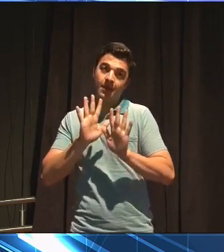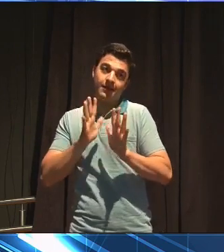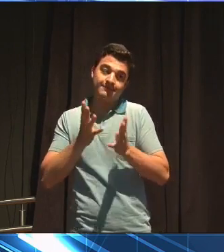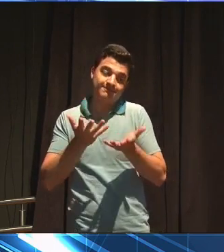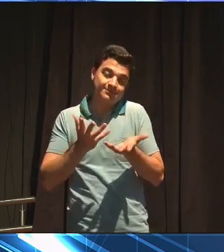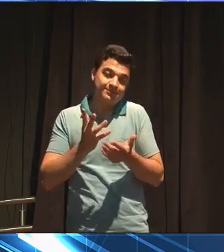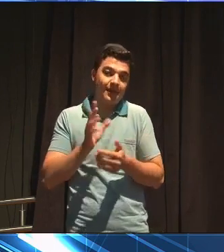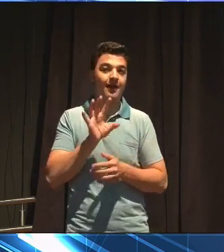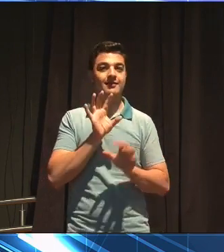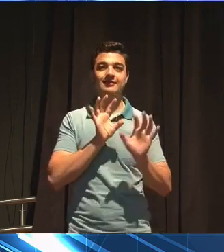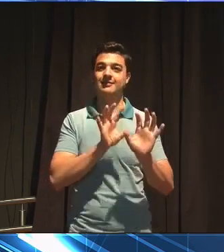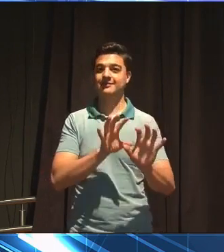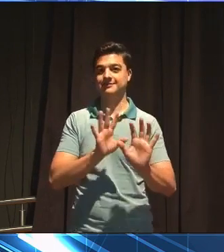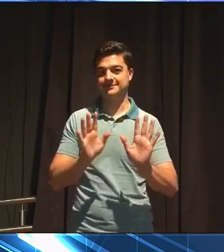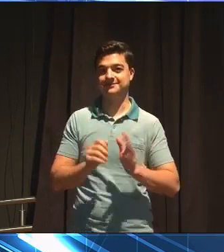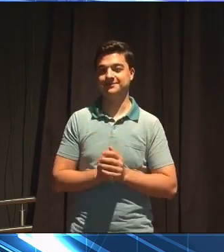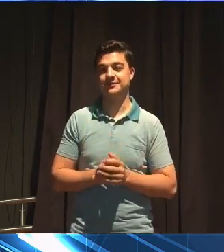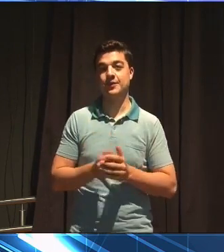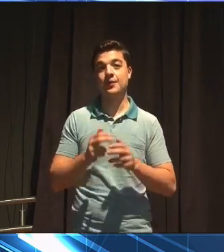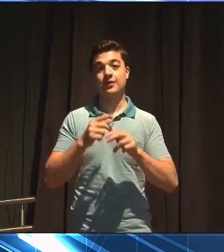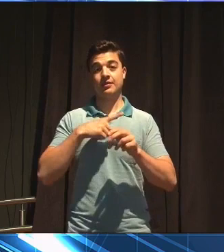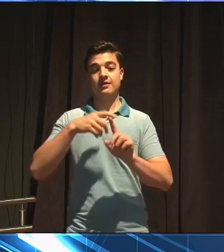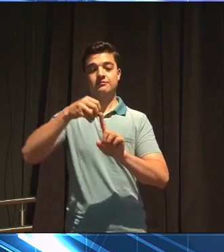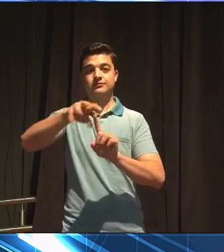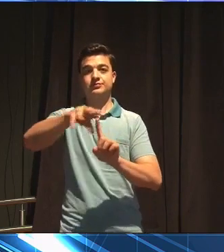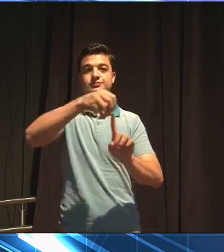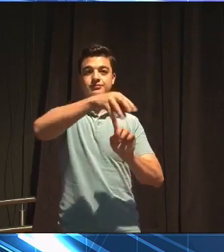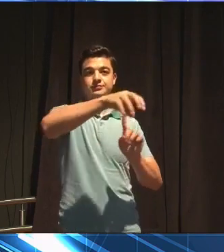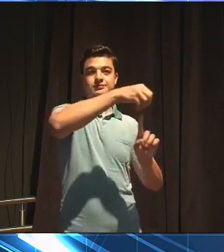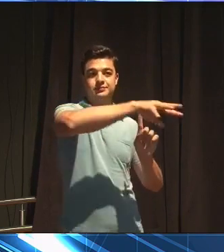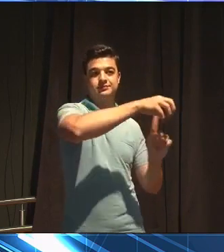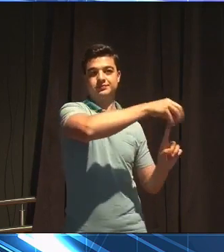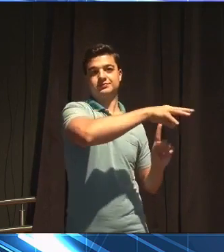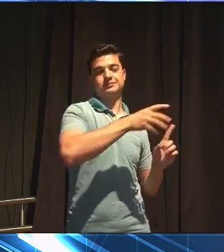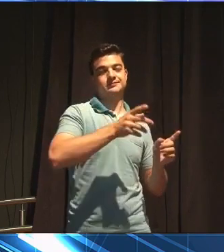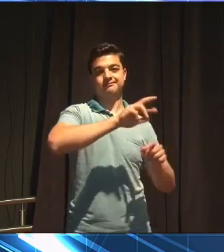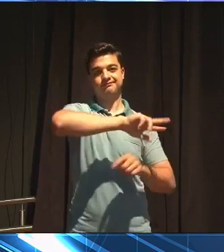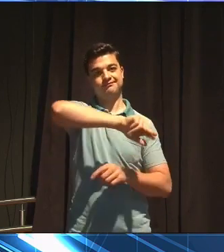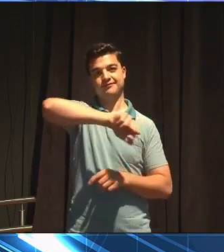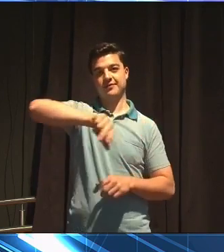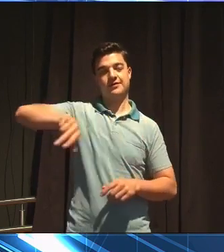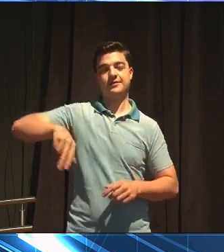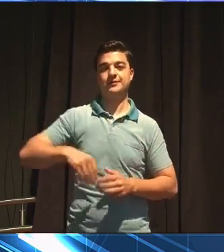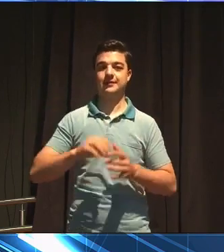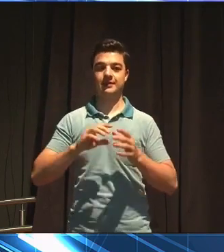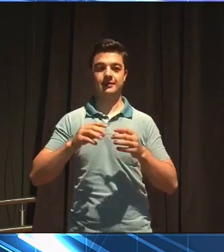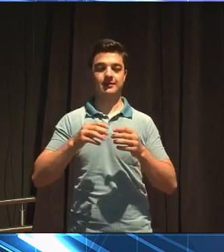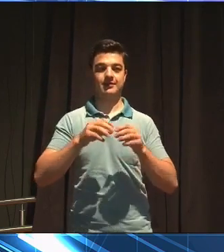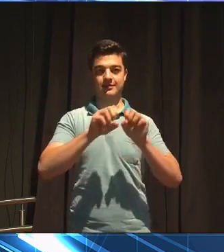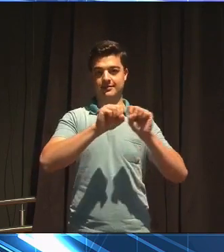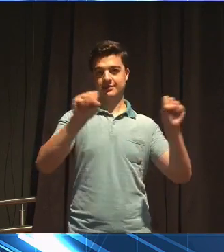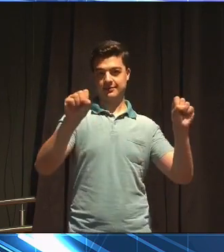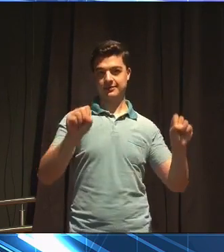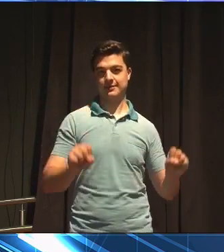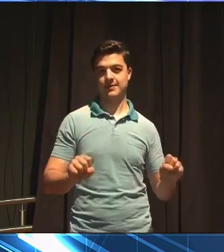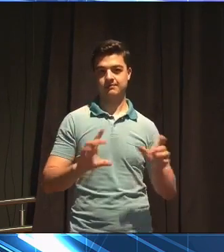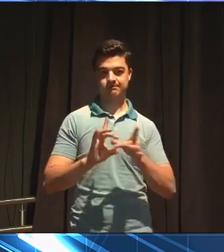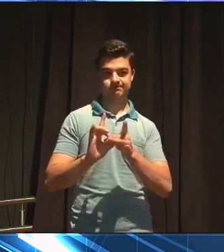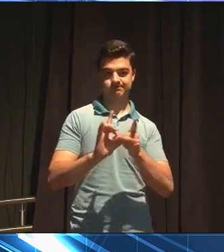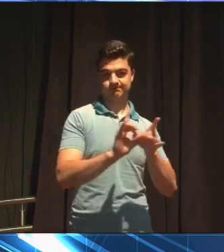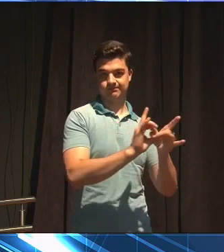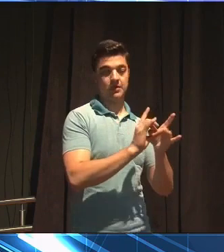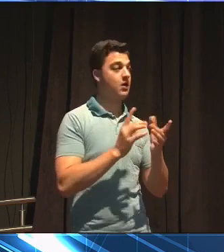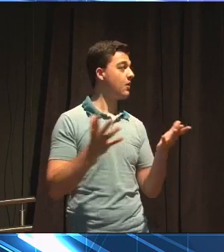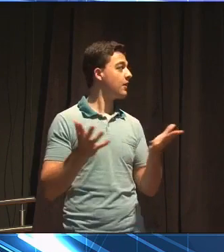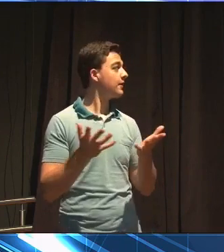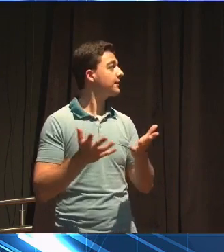a gente tem um ecossistema de muitas APIs. E aqui, aí a gente vai vir para o próximo ponto, que é o OAuth